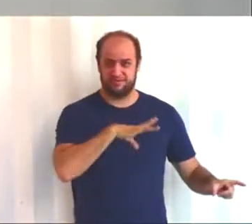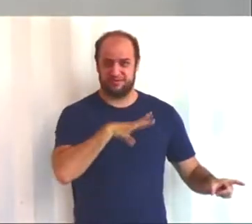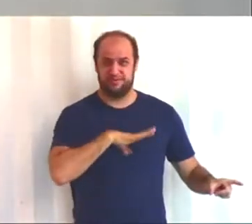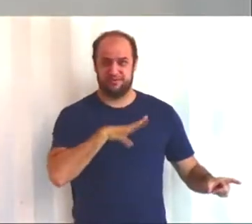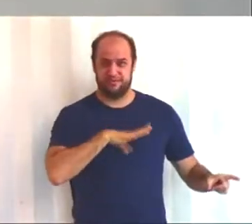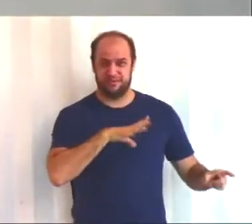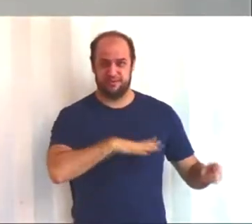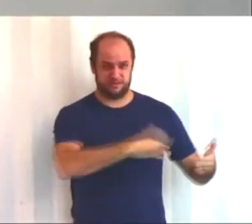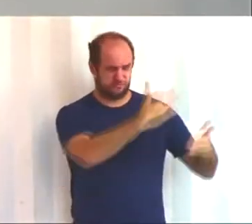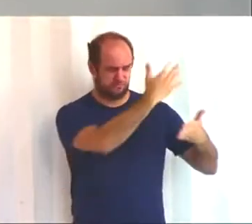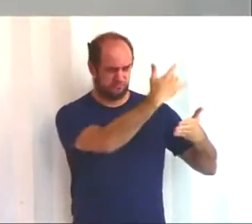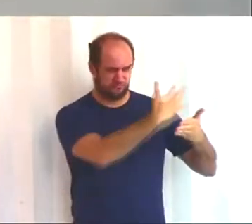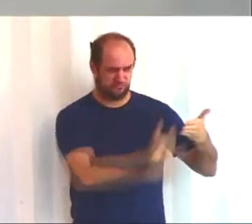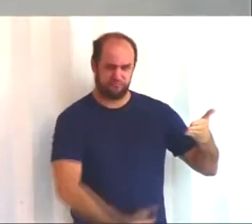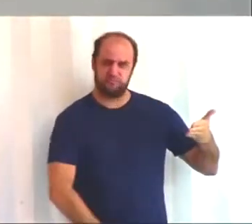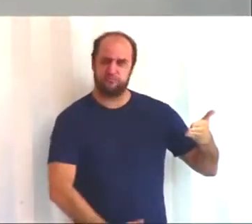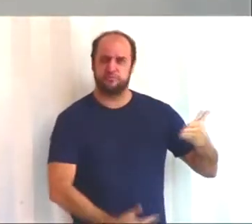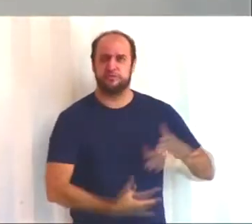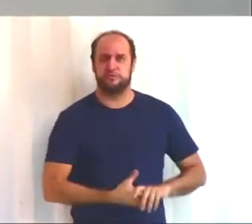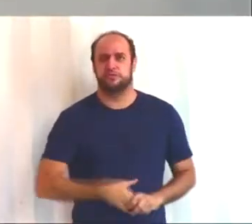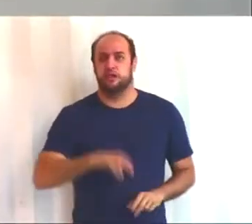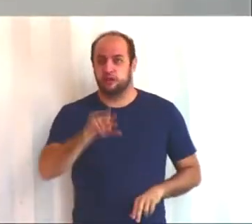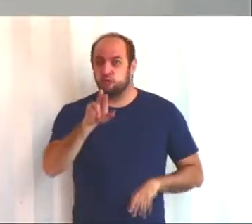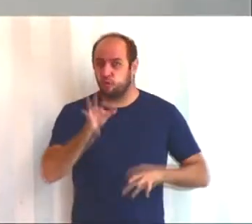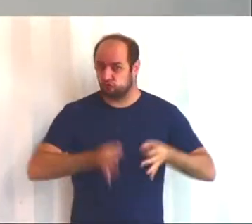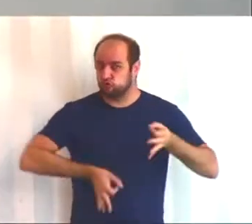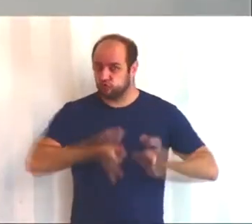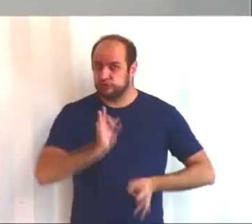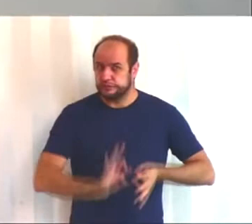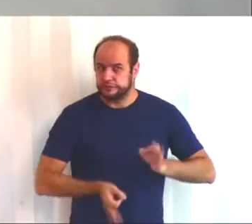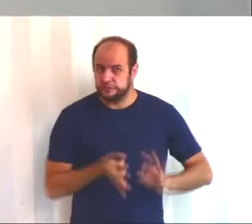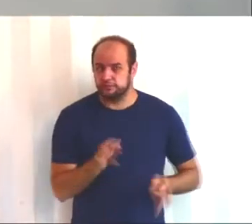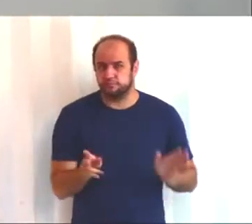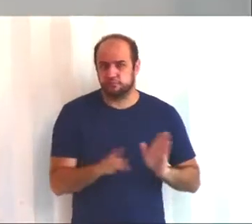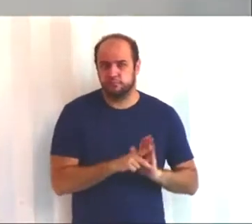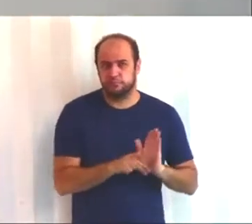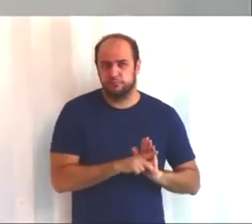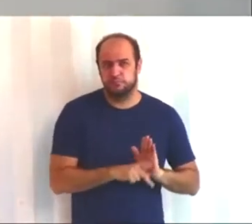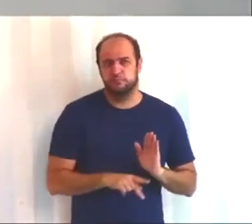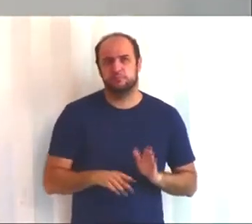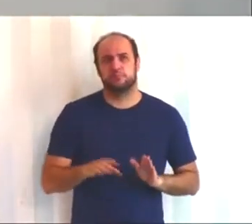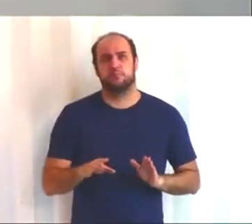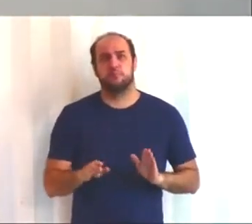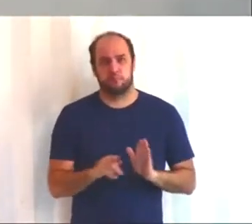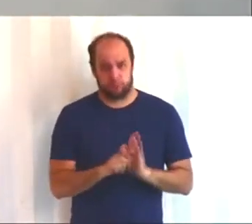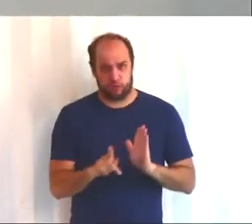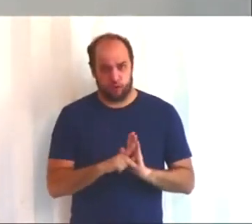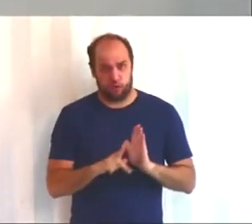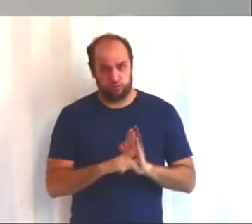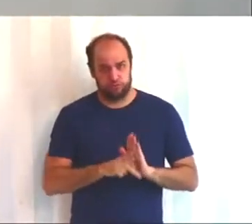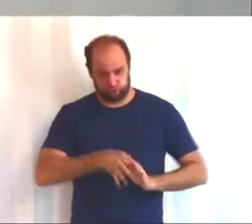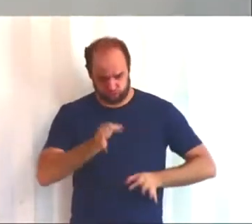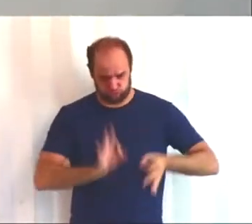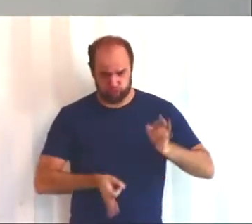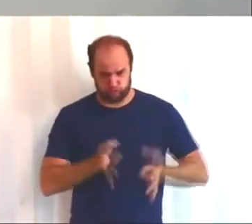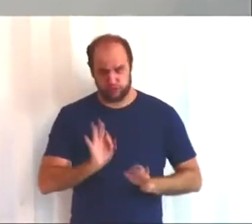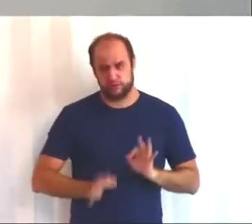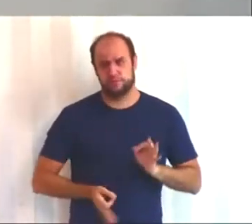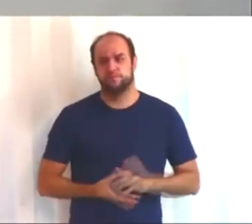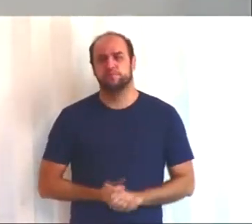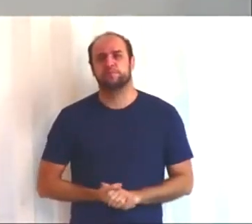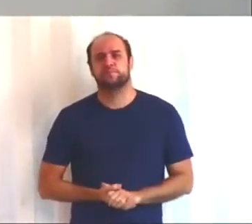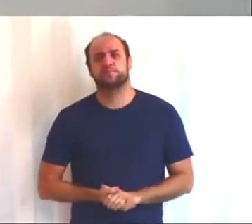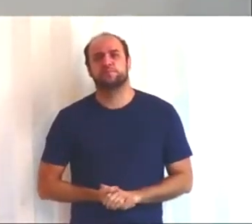sentença aqui já é uma expressão bem forense, jurídica, já é uma expressão de tribunal. Então,